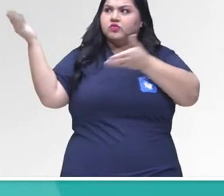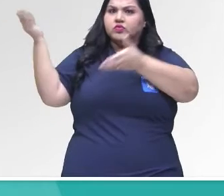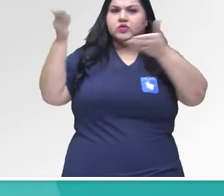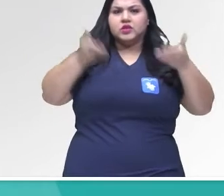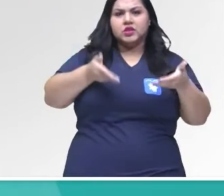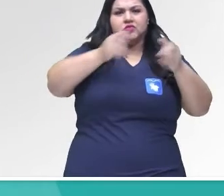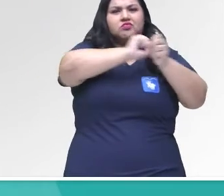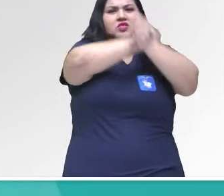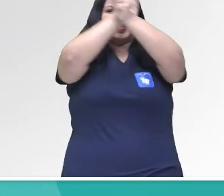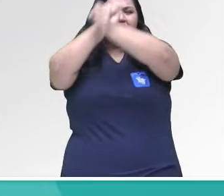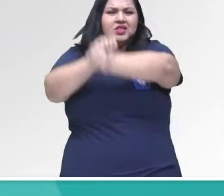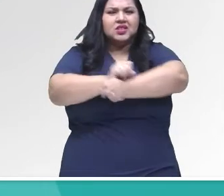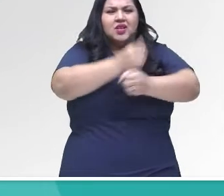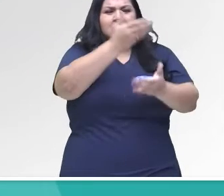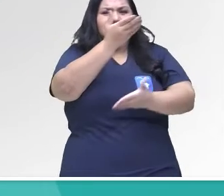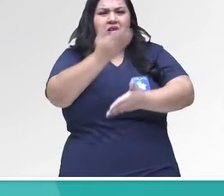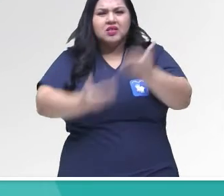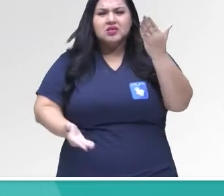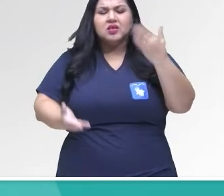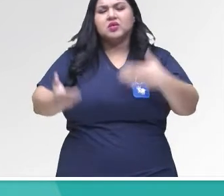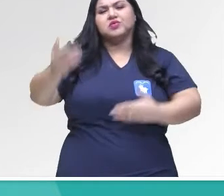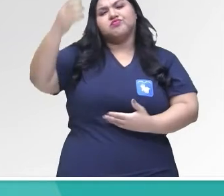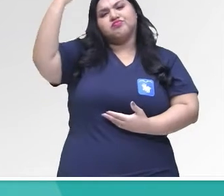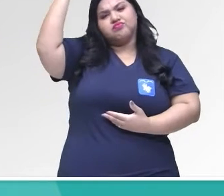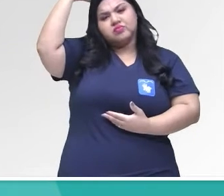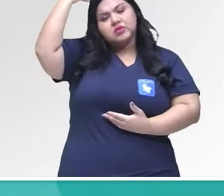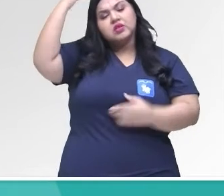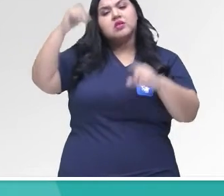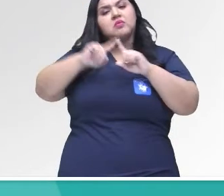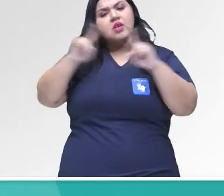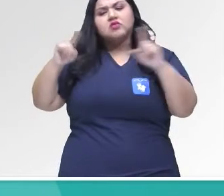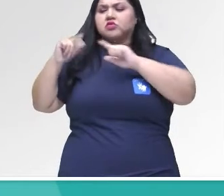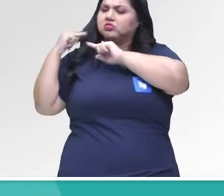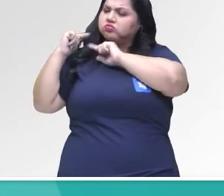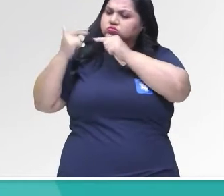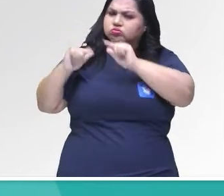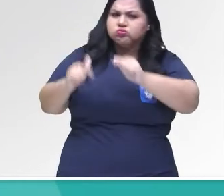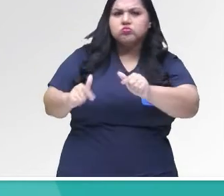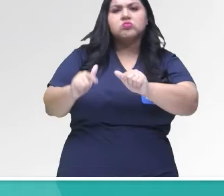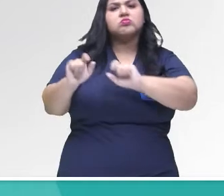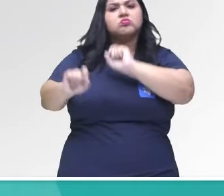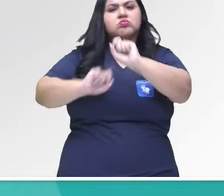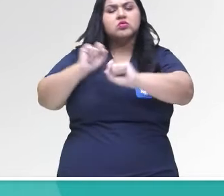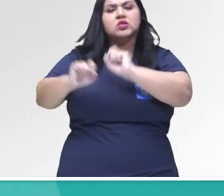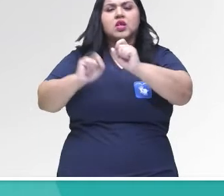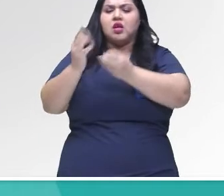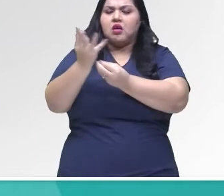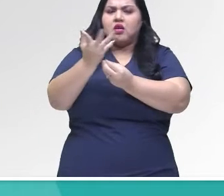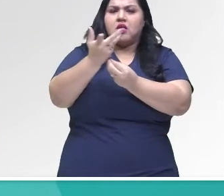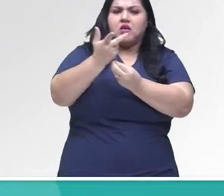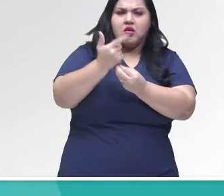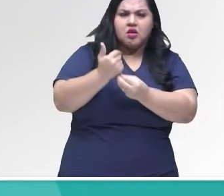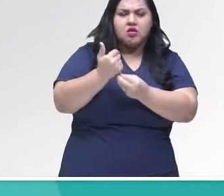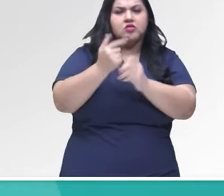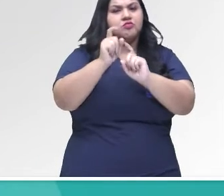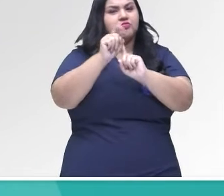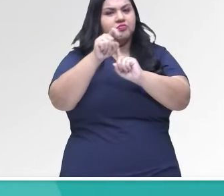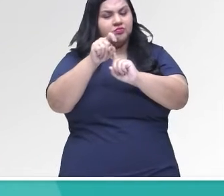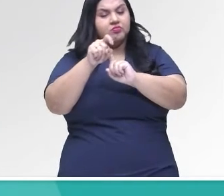E perderam toda a sua majestade, mas eles foram perpetuados através da arte, através do